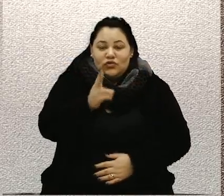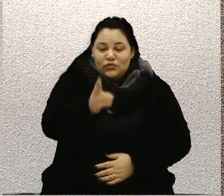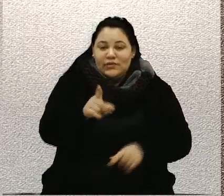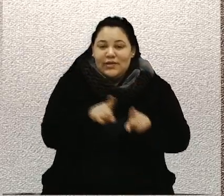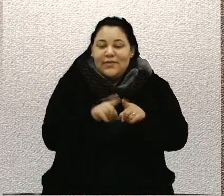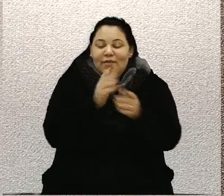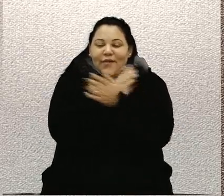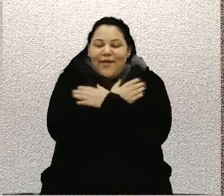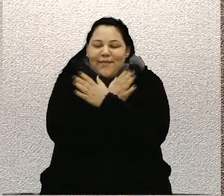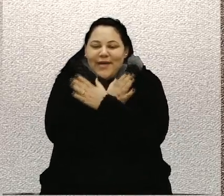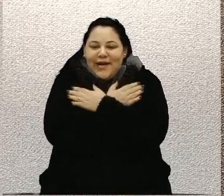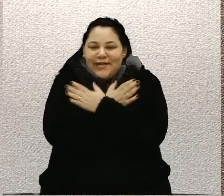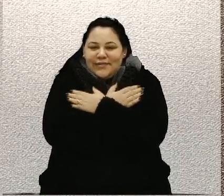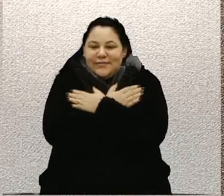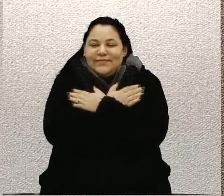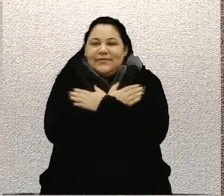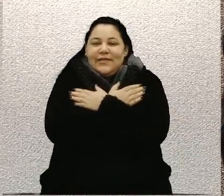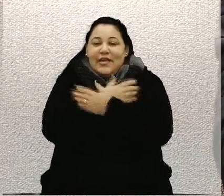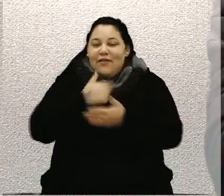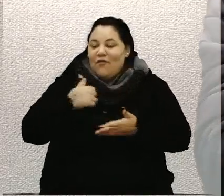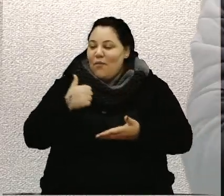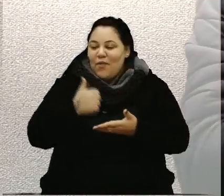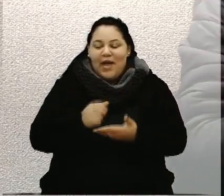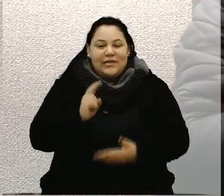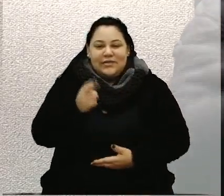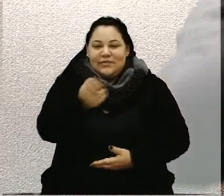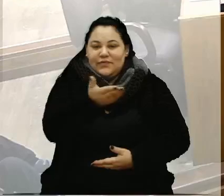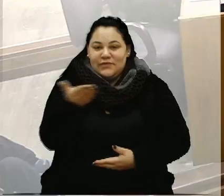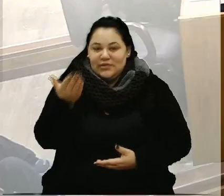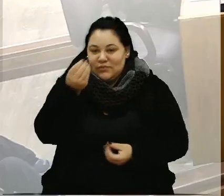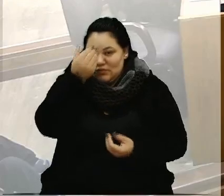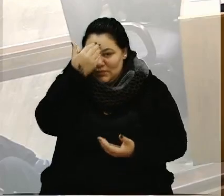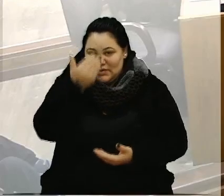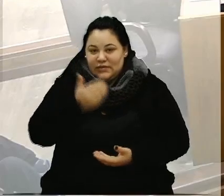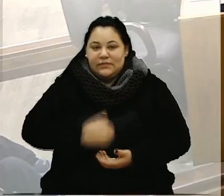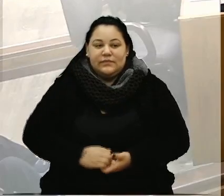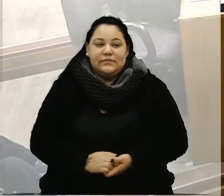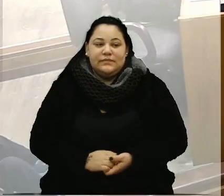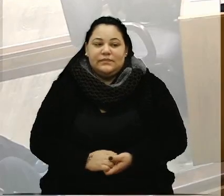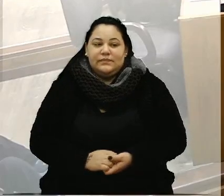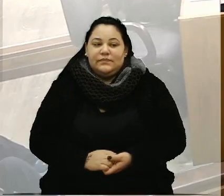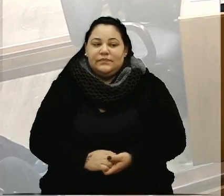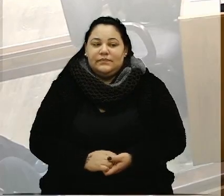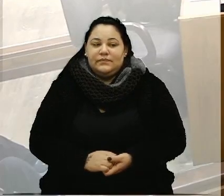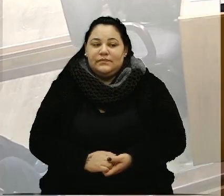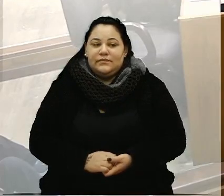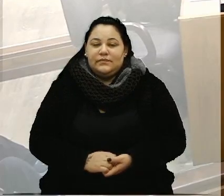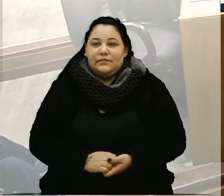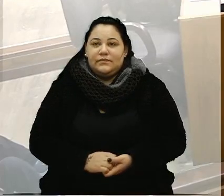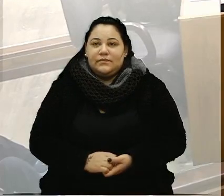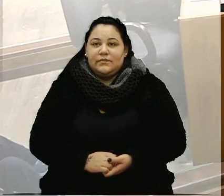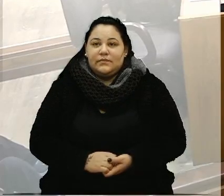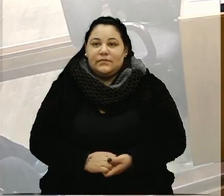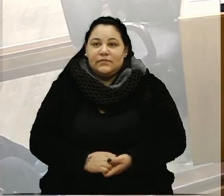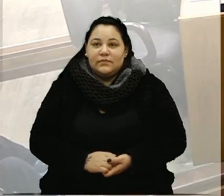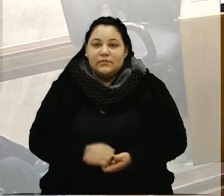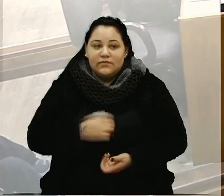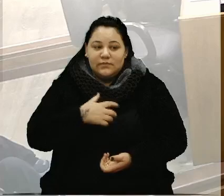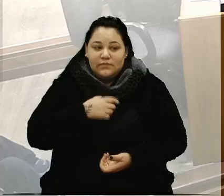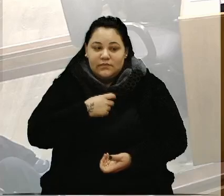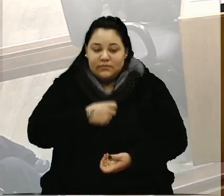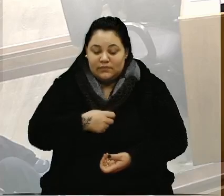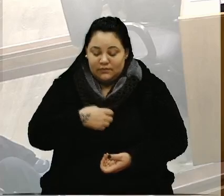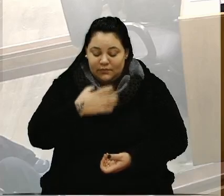forte abraço e contem sempre conosco. Muito obrigado. Pela bancada do PSDB, com